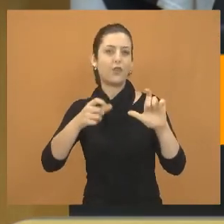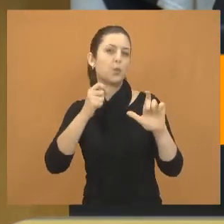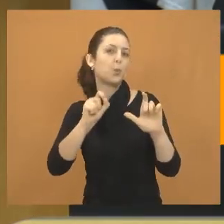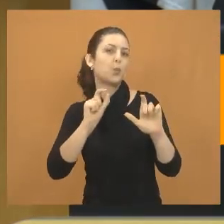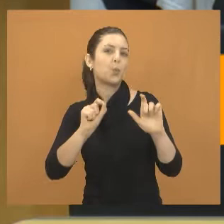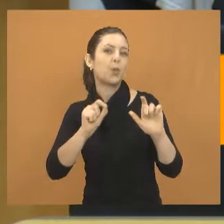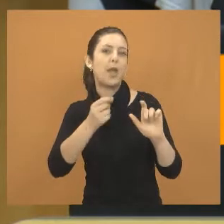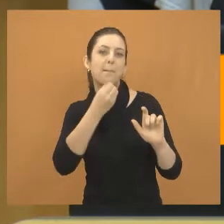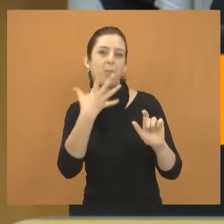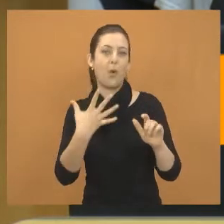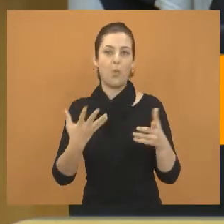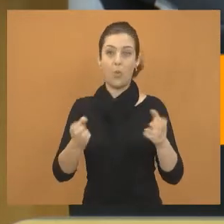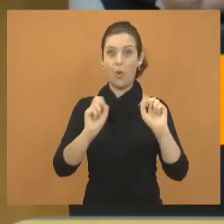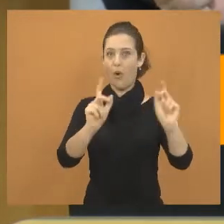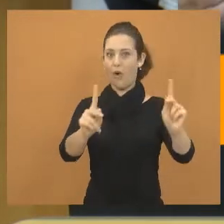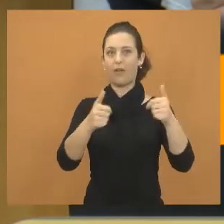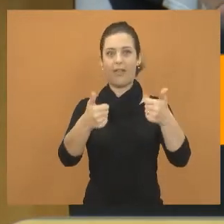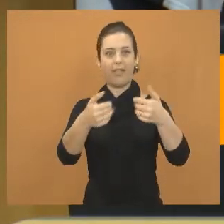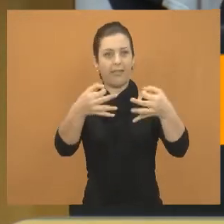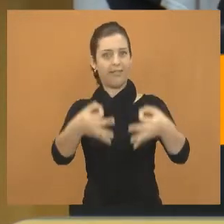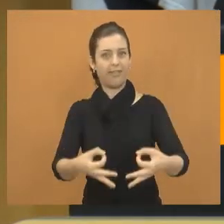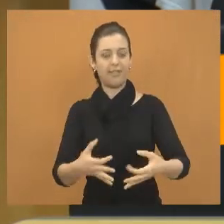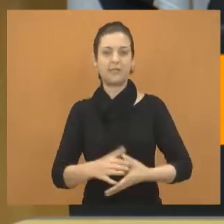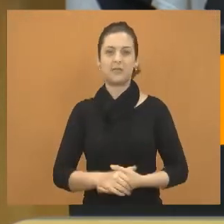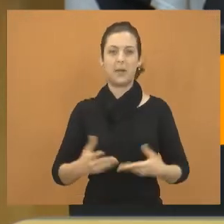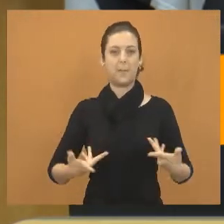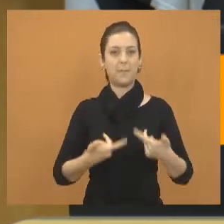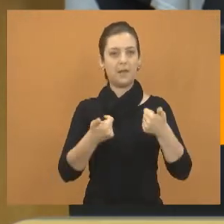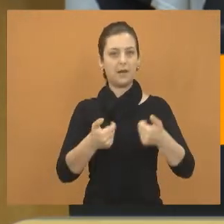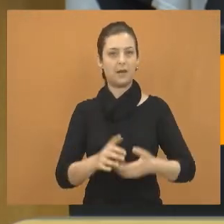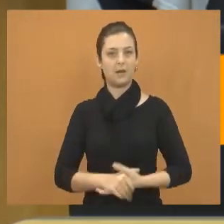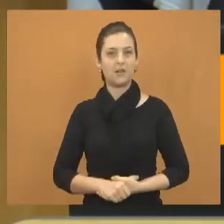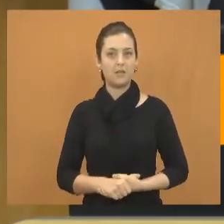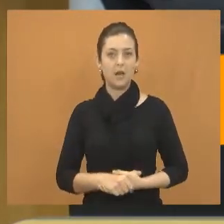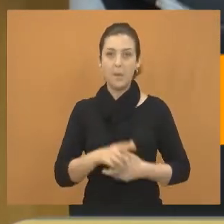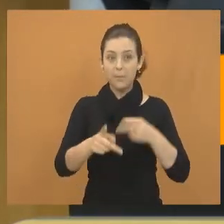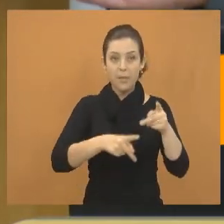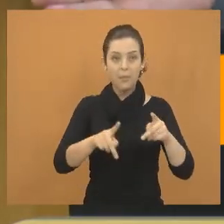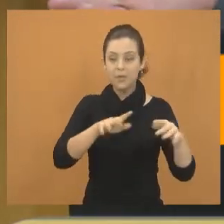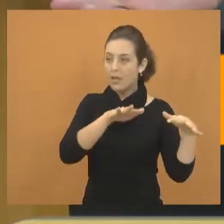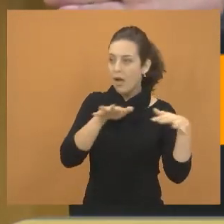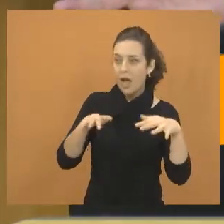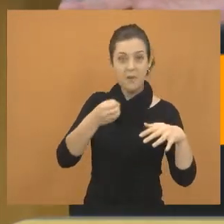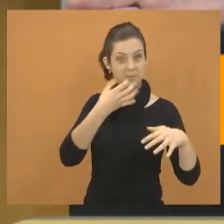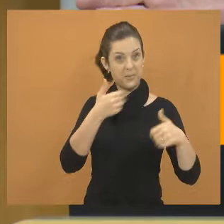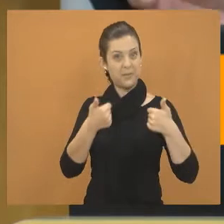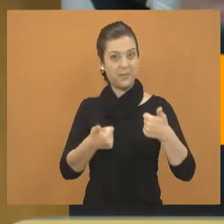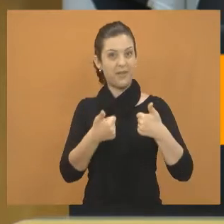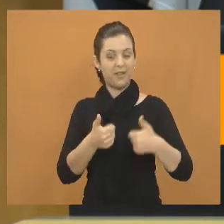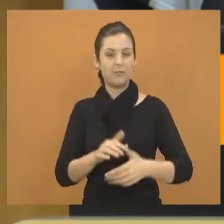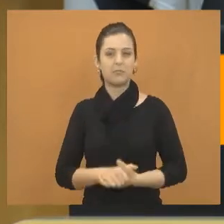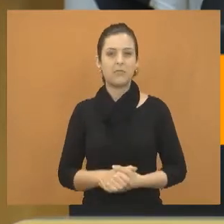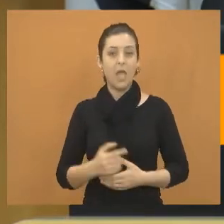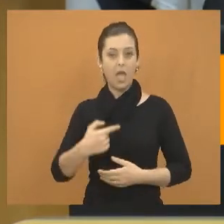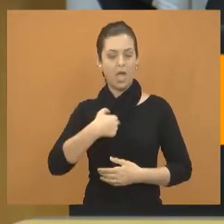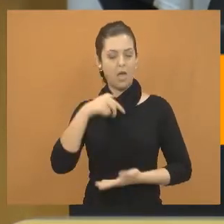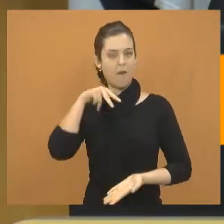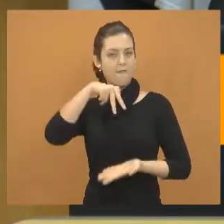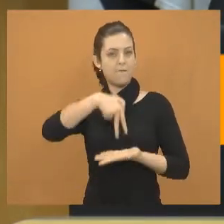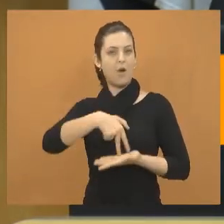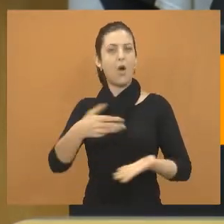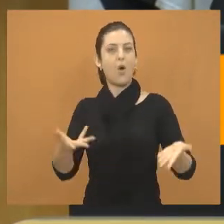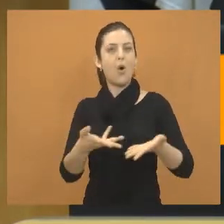bom. O que está bom, beleza, maravilha. A população está vendo o que está bom. Eu estou aqui